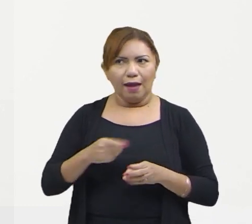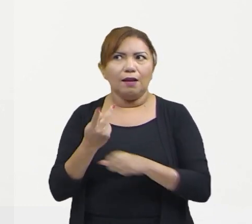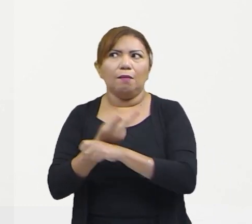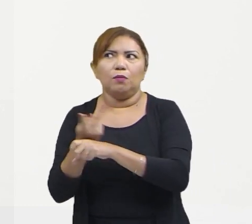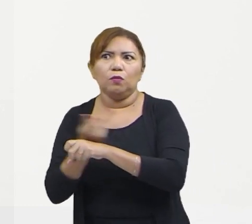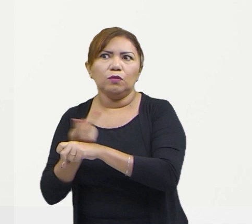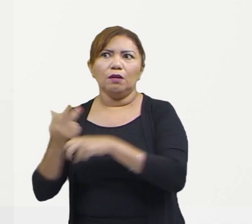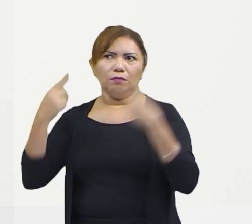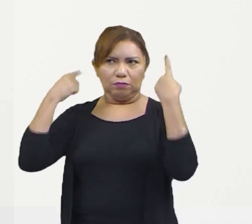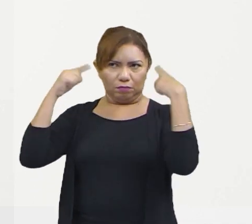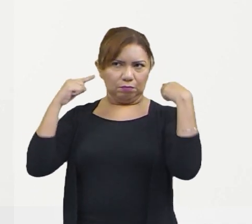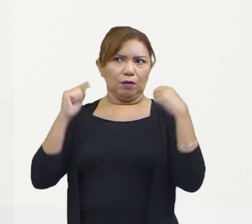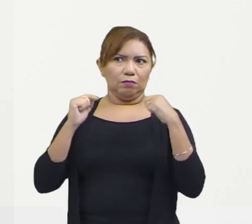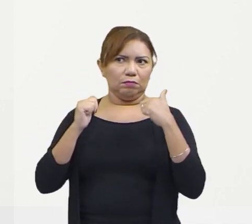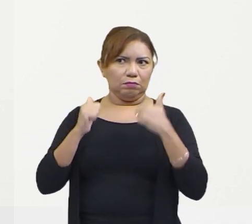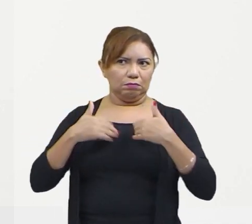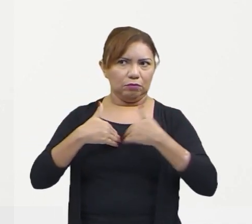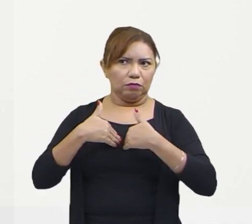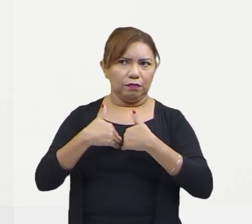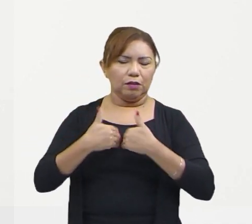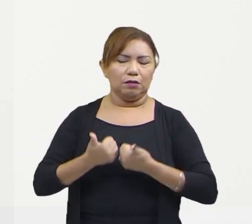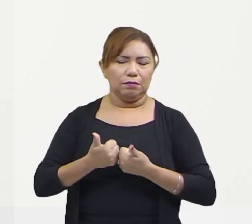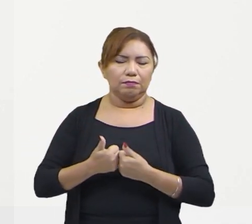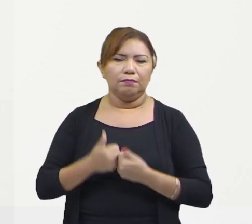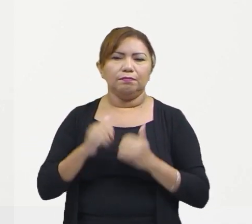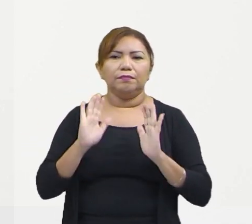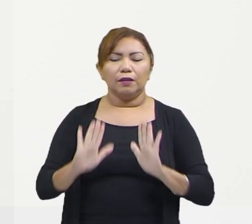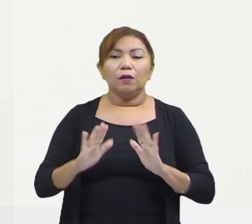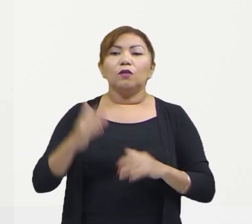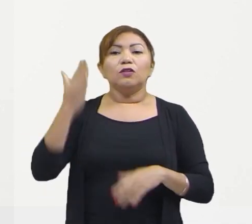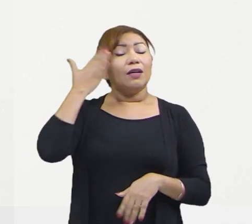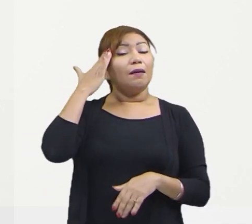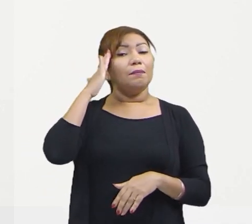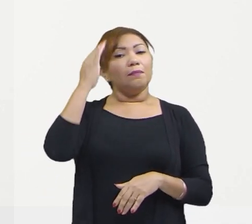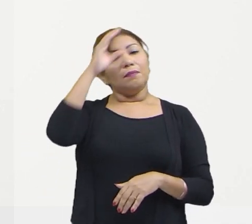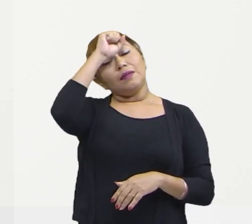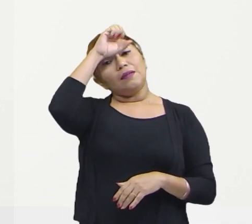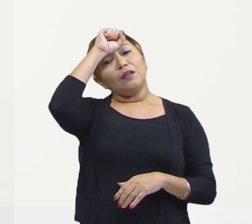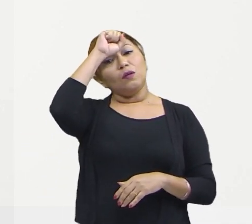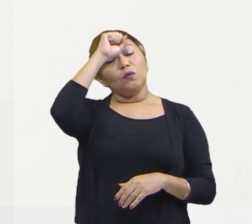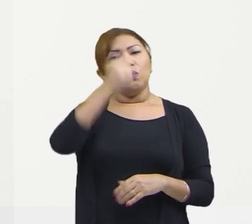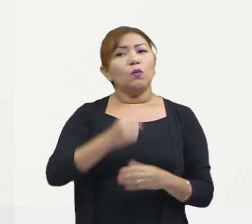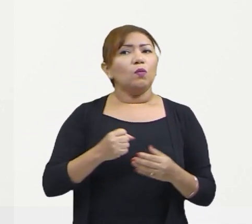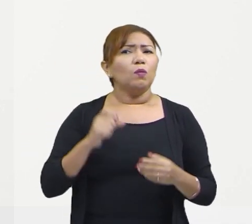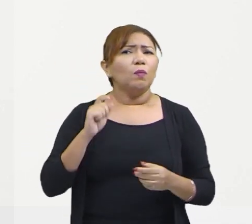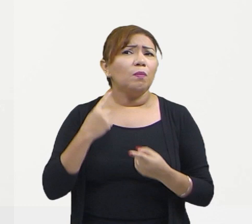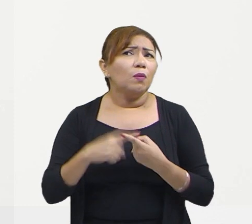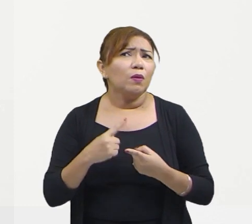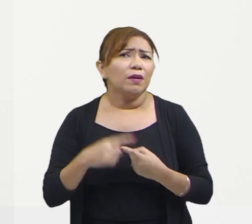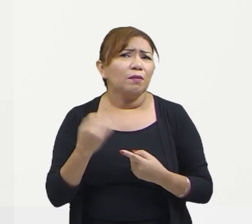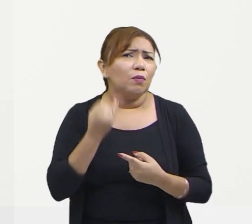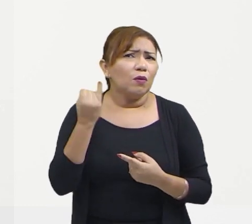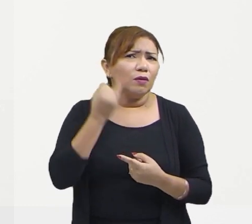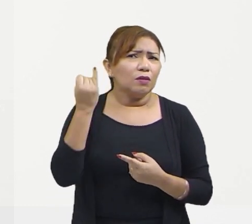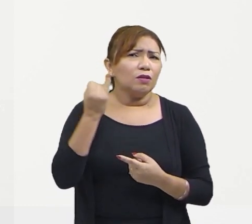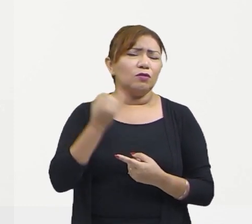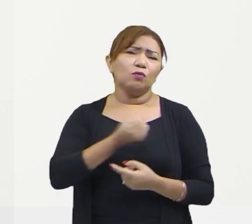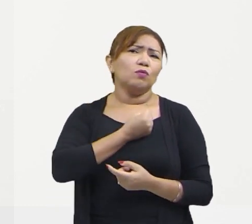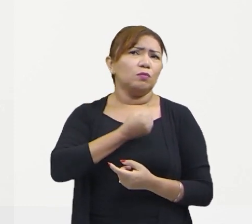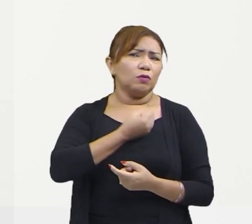já vimos a importância dos números no nosso dia a dia. E depois, com a evolução